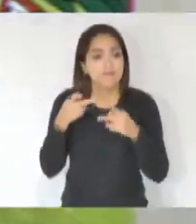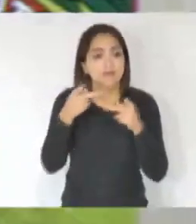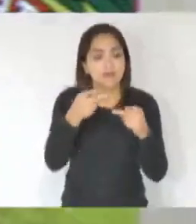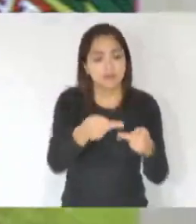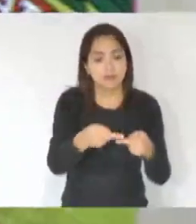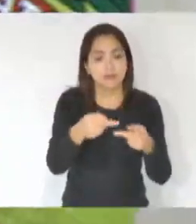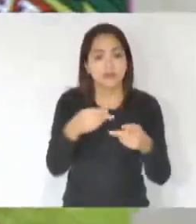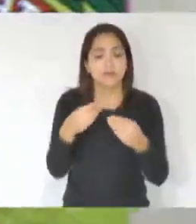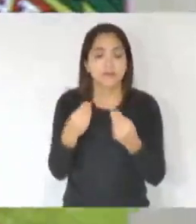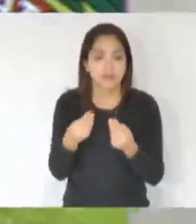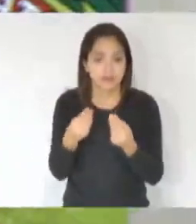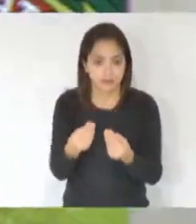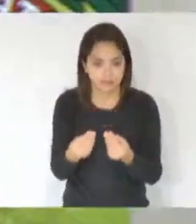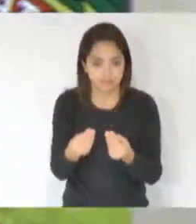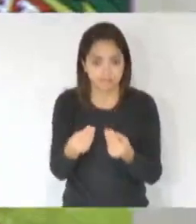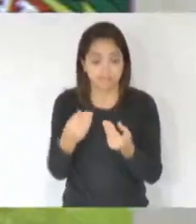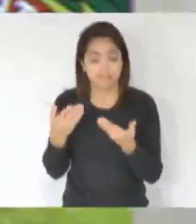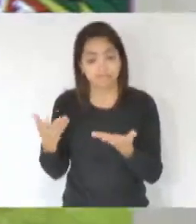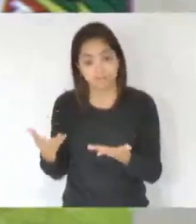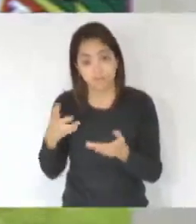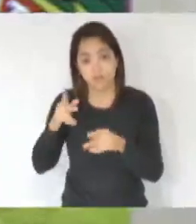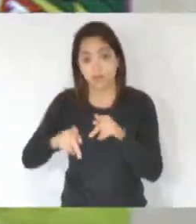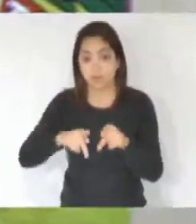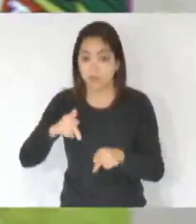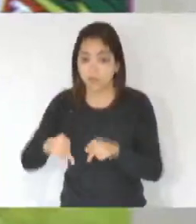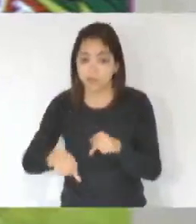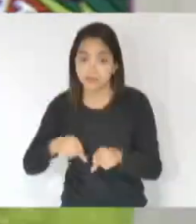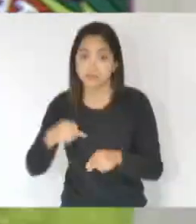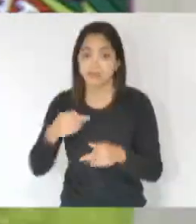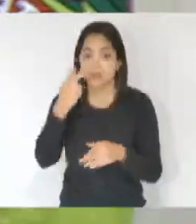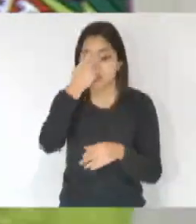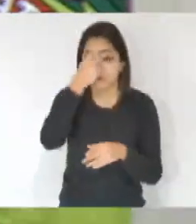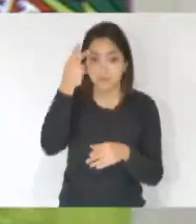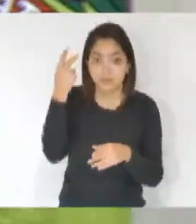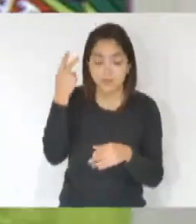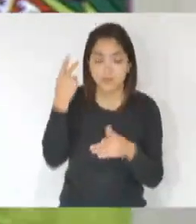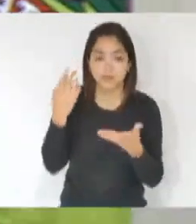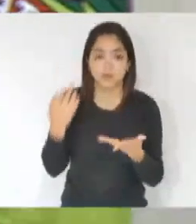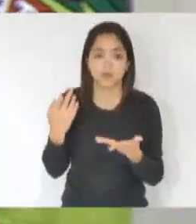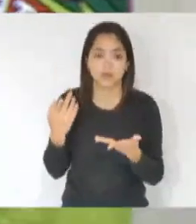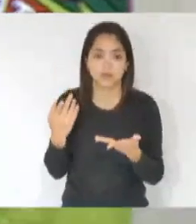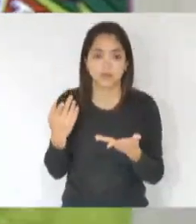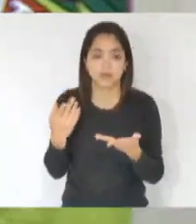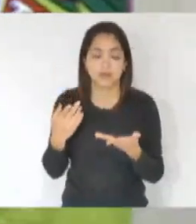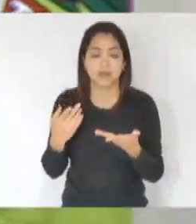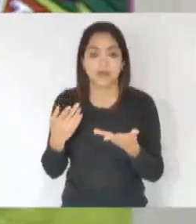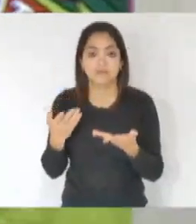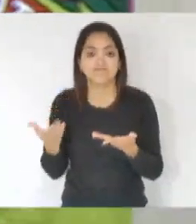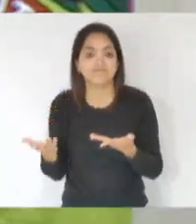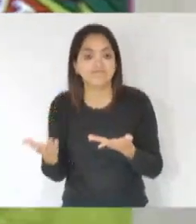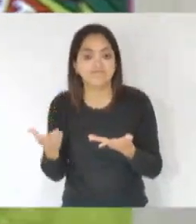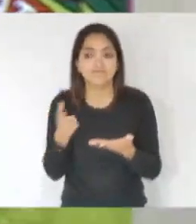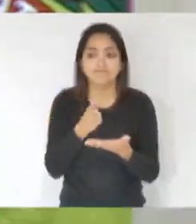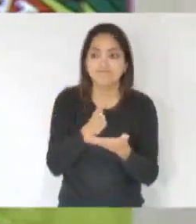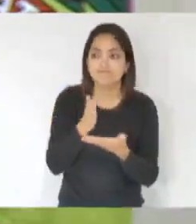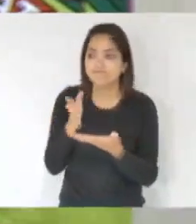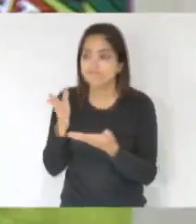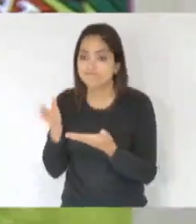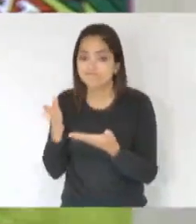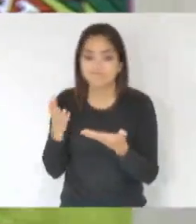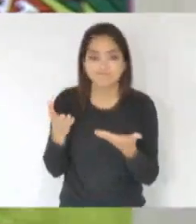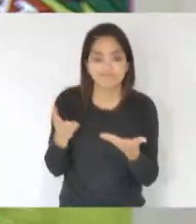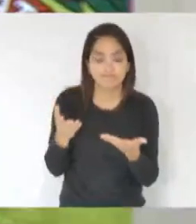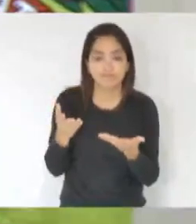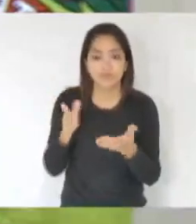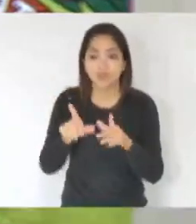é a situação das pessoas, dos cidadãos, fundamentalmente aqueles que não têm uma outra alternativa